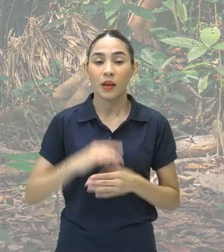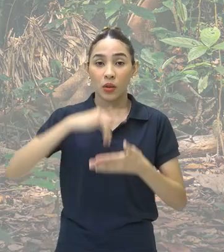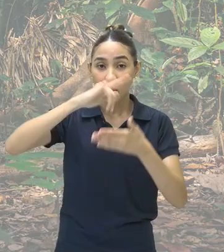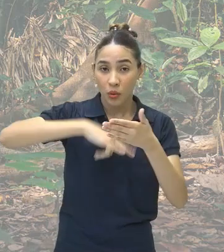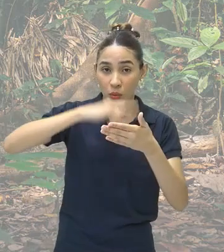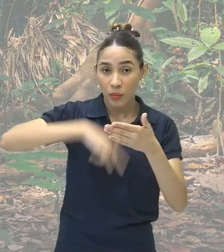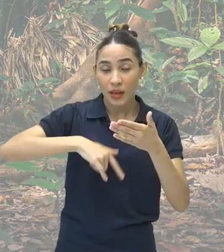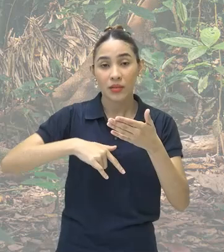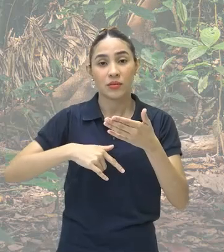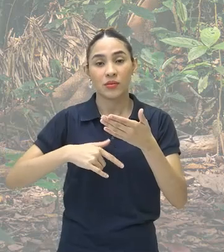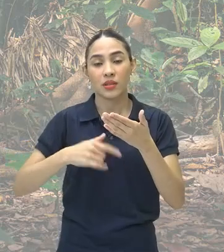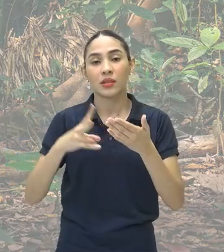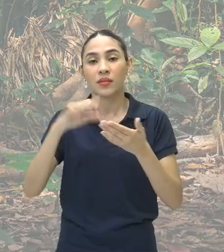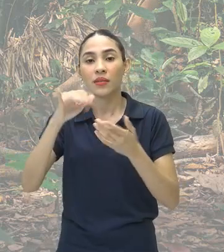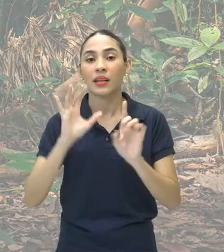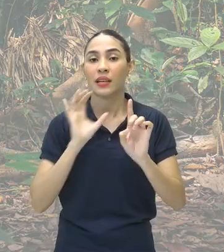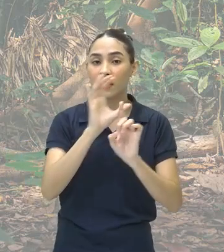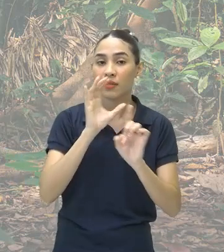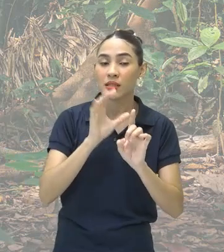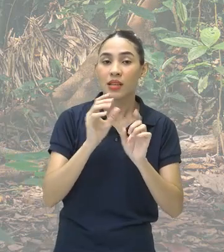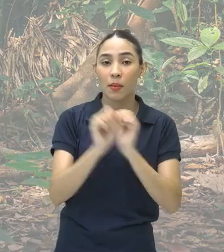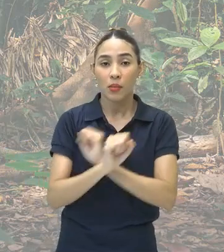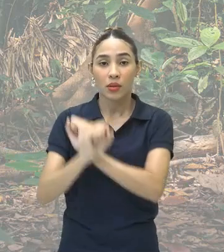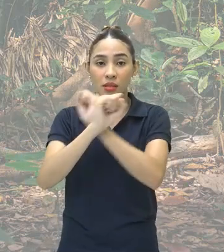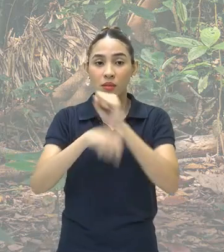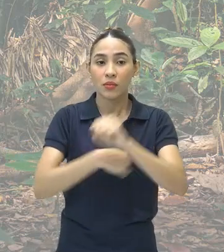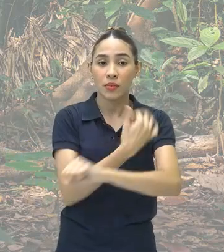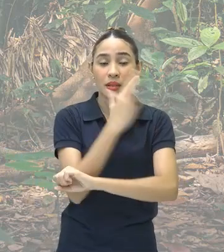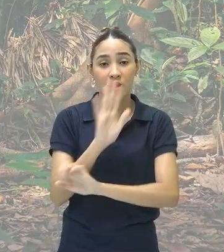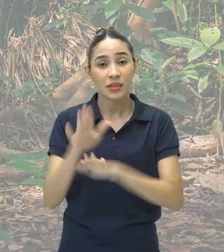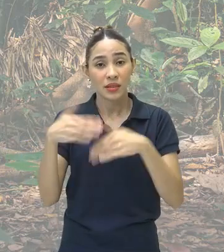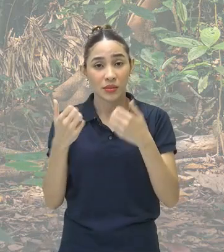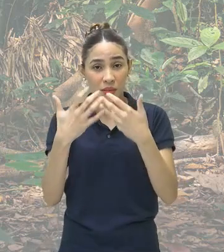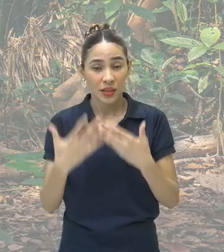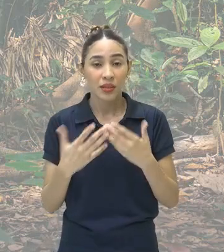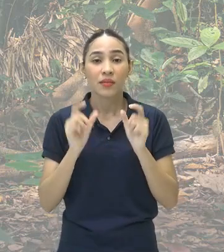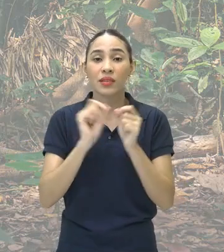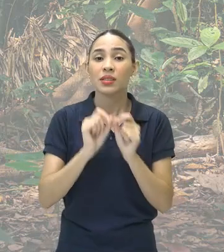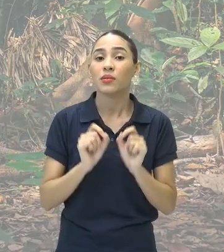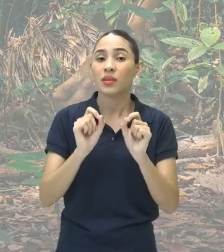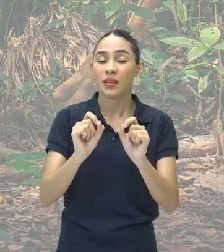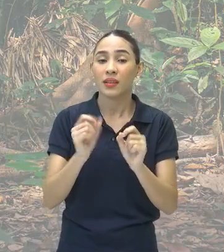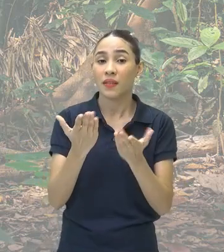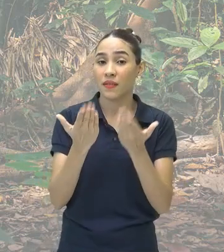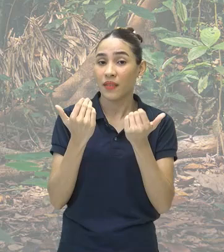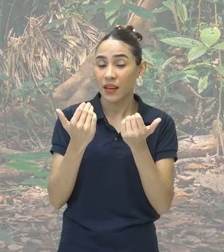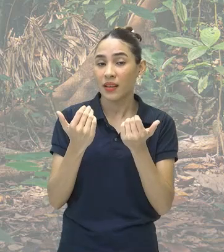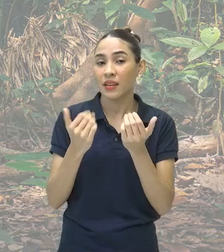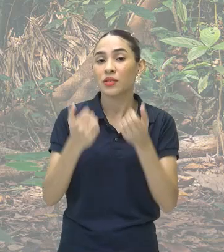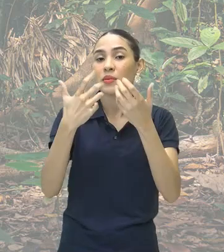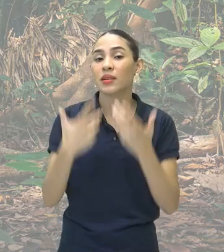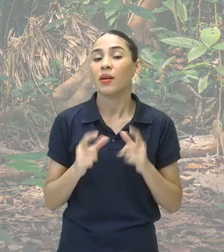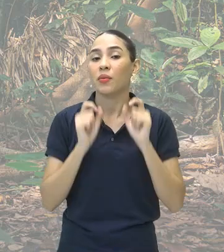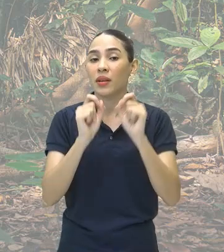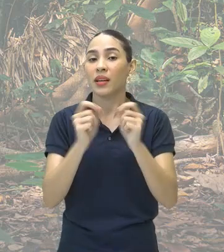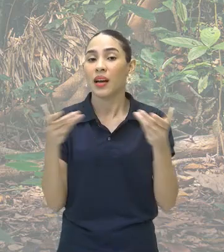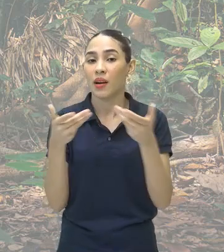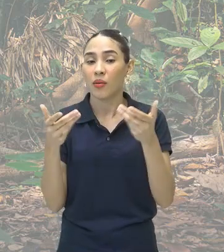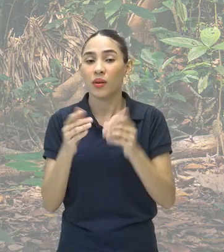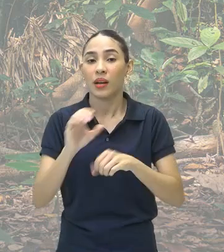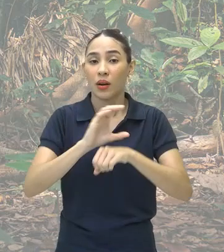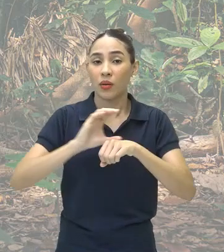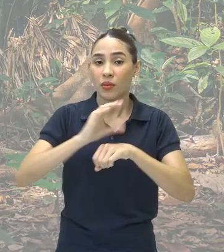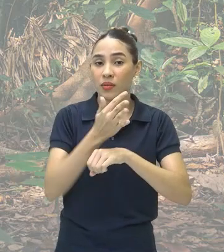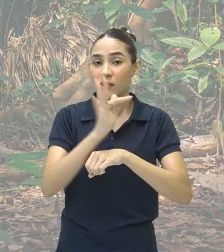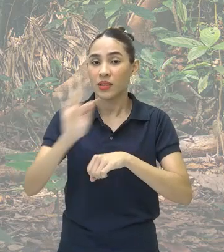documentos e fatores que nos levam a essa proteção do meio ambiente. Então, já que a gente está falando disso, vamos fazer o seguinte, venham comigo e vamos falar um pouquinho da